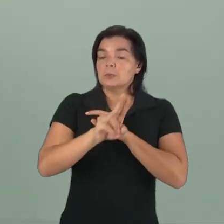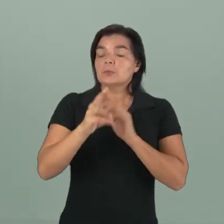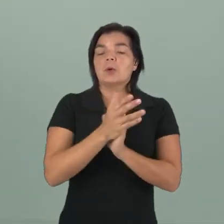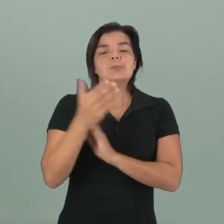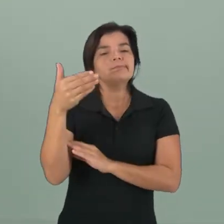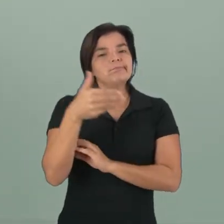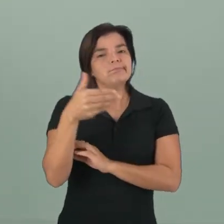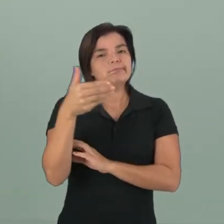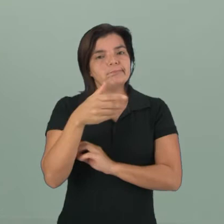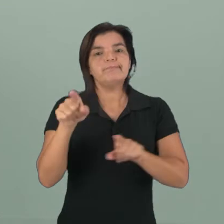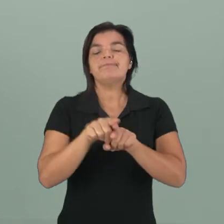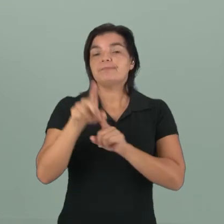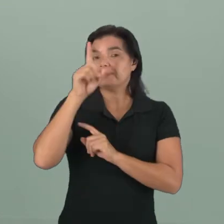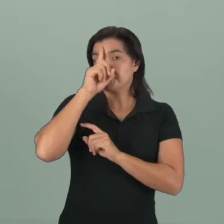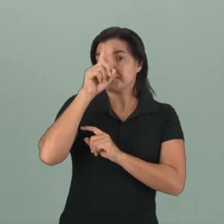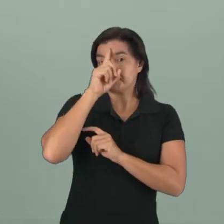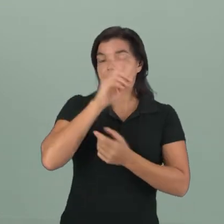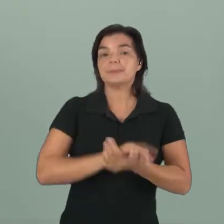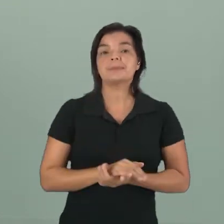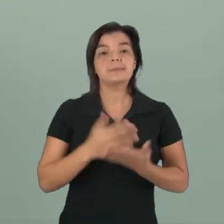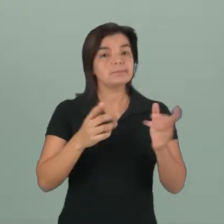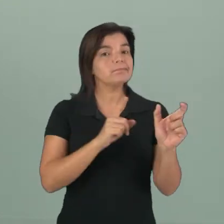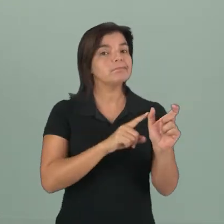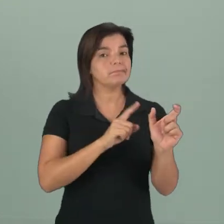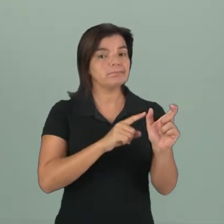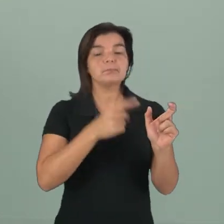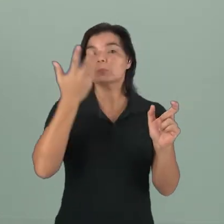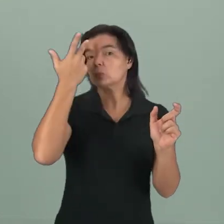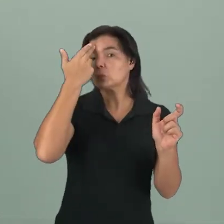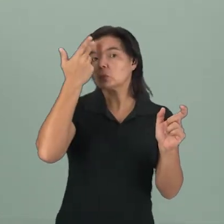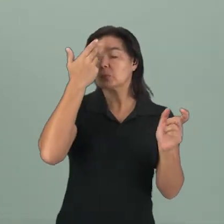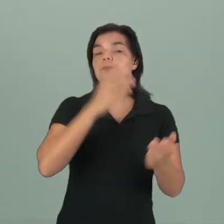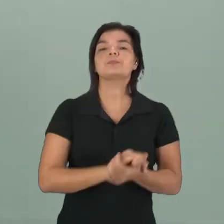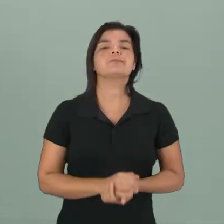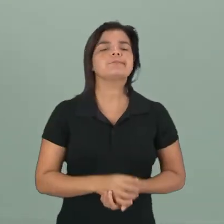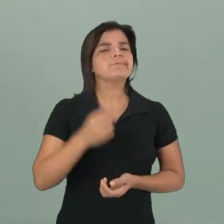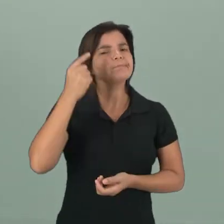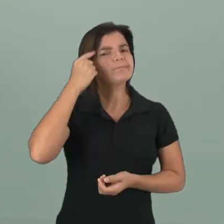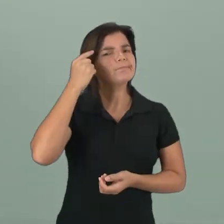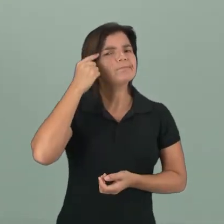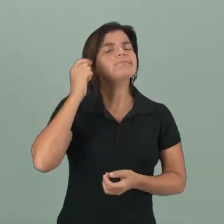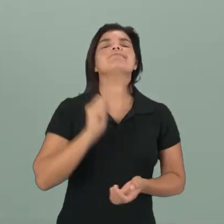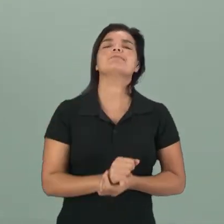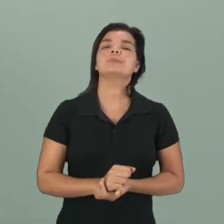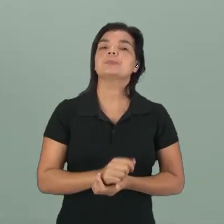mais frequência no nosso dia a dia e que são palavras mais comuns, Vamos pensar nas